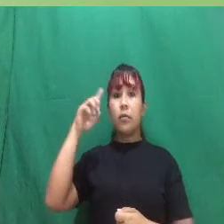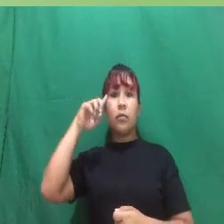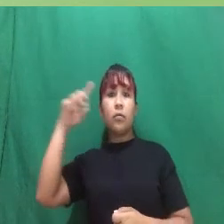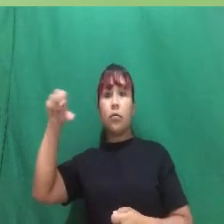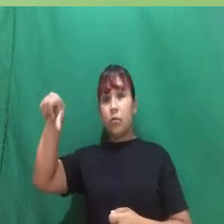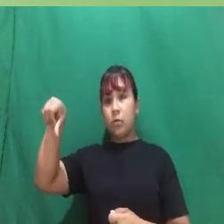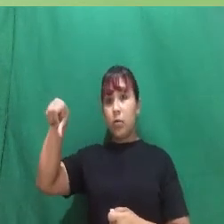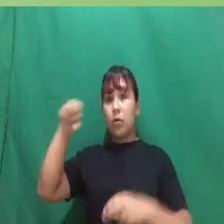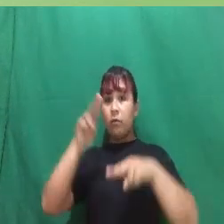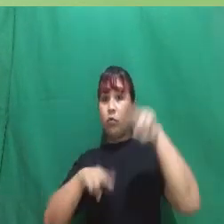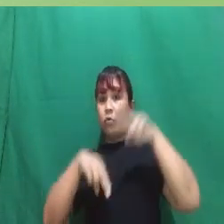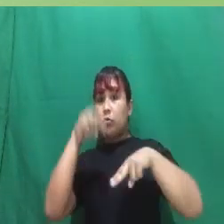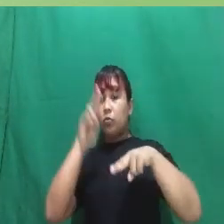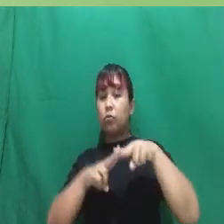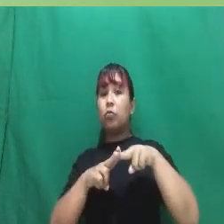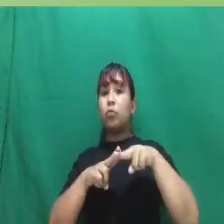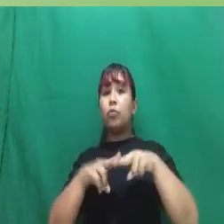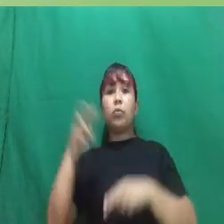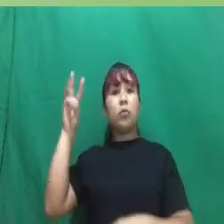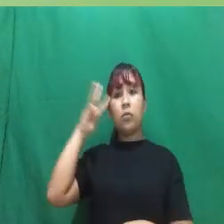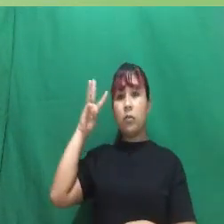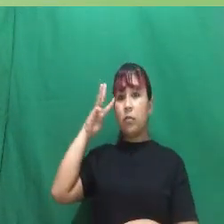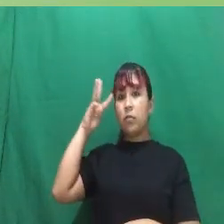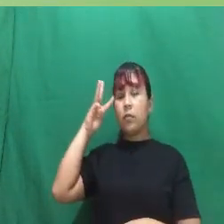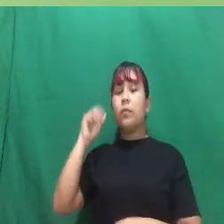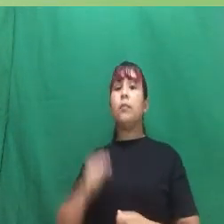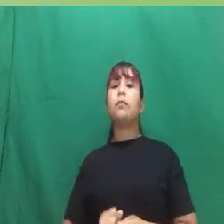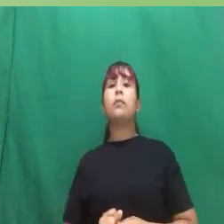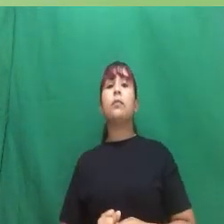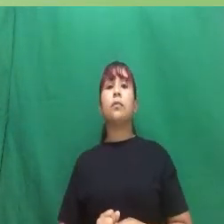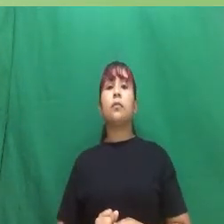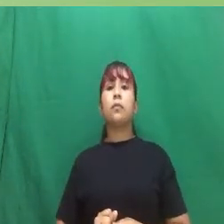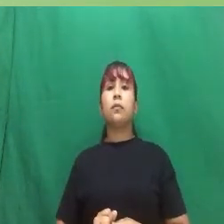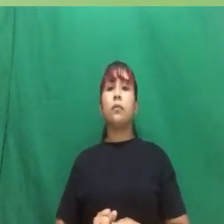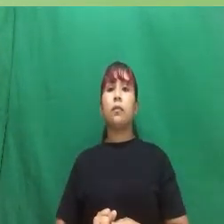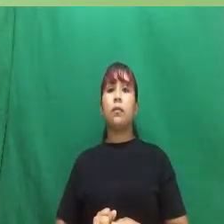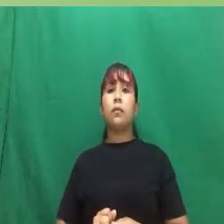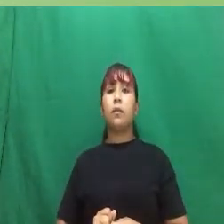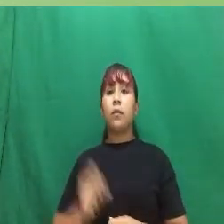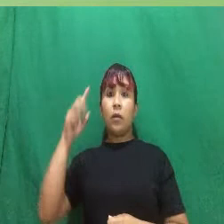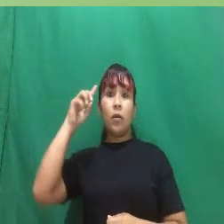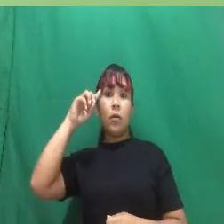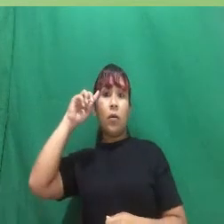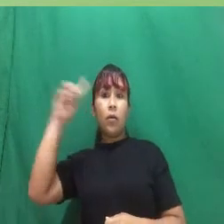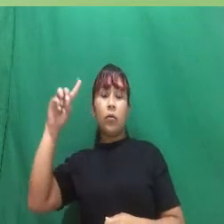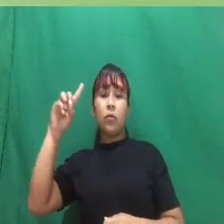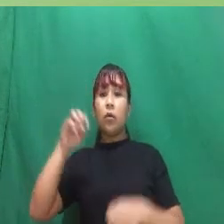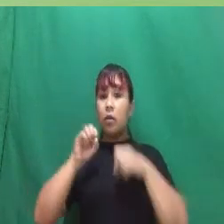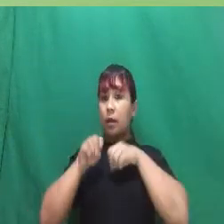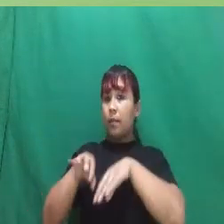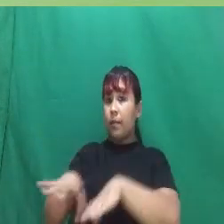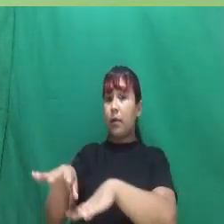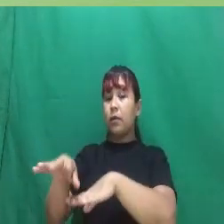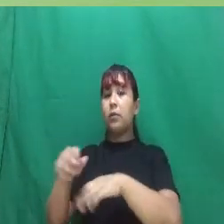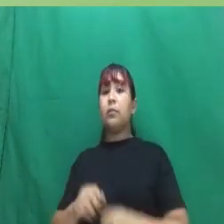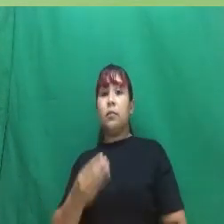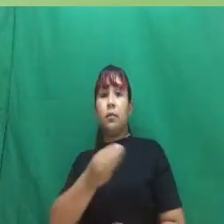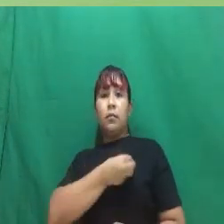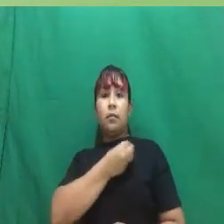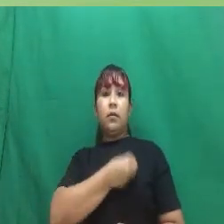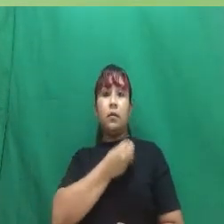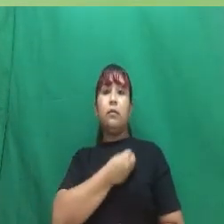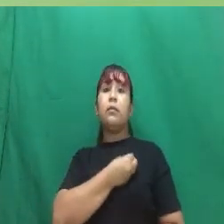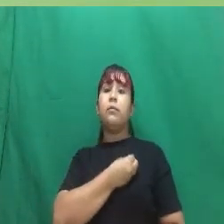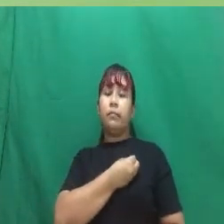E às 10 horas da manhã, no Facebook da Um Negro do Rio de Janeiro, vai ter